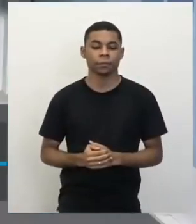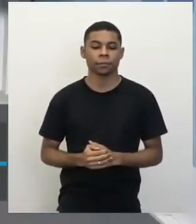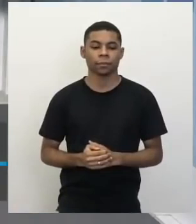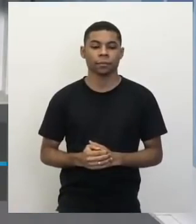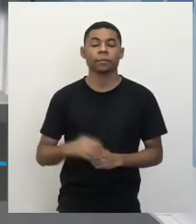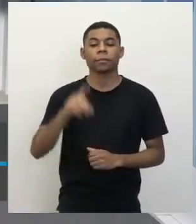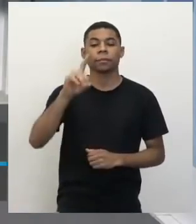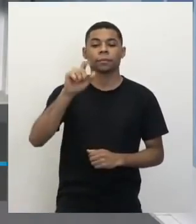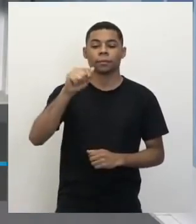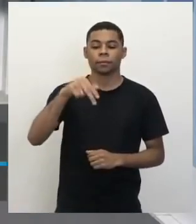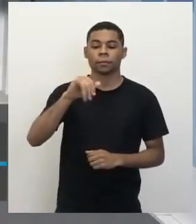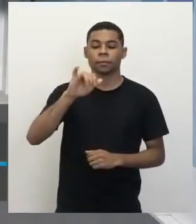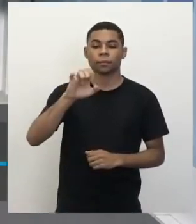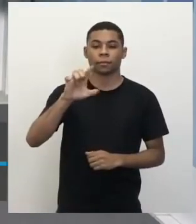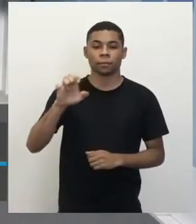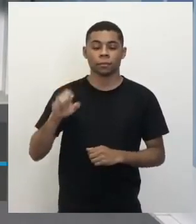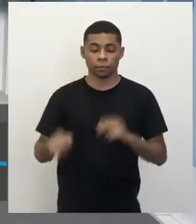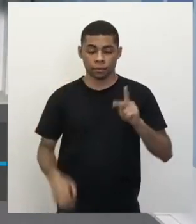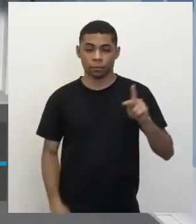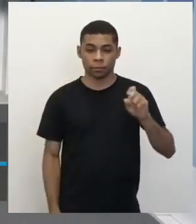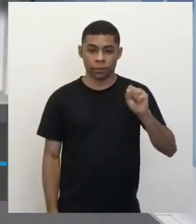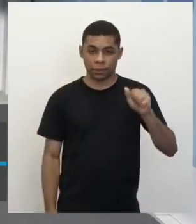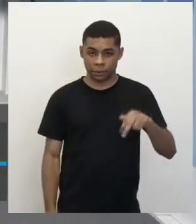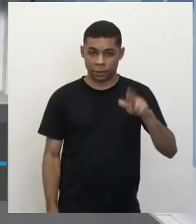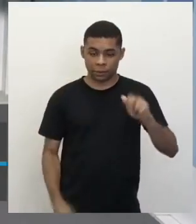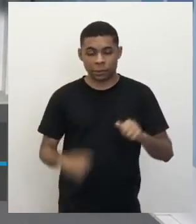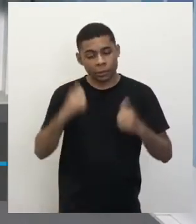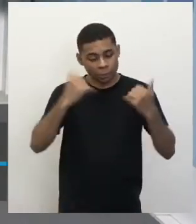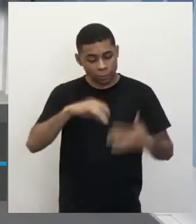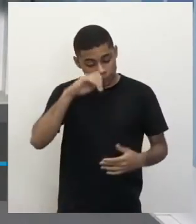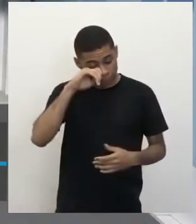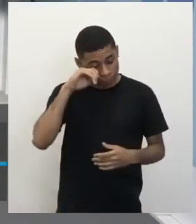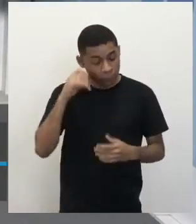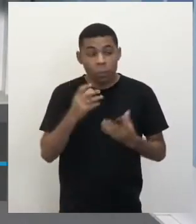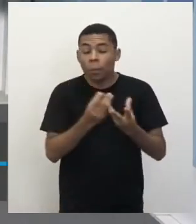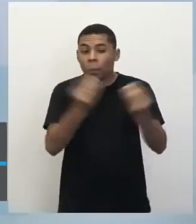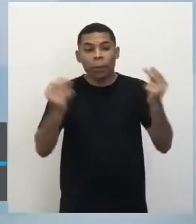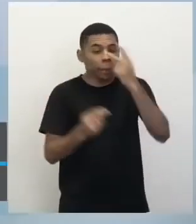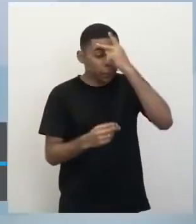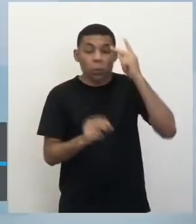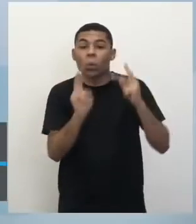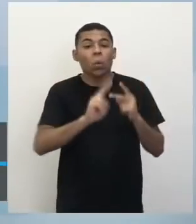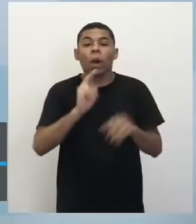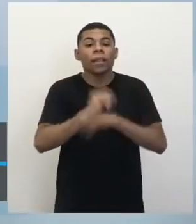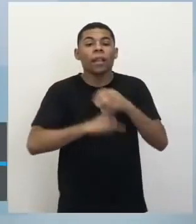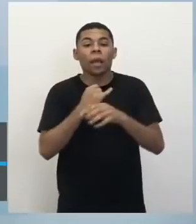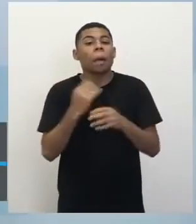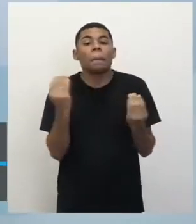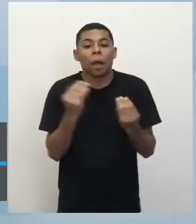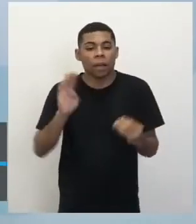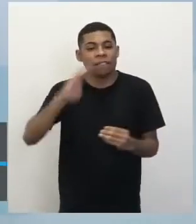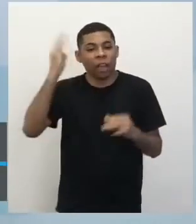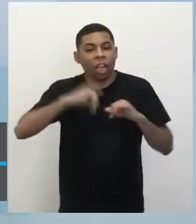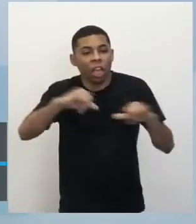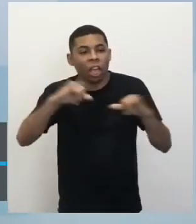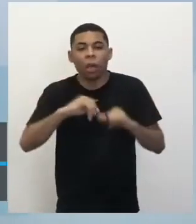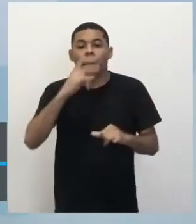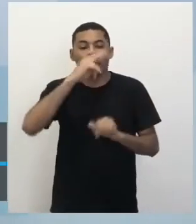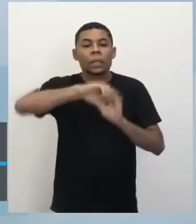A Daniele da ProSandra colocou: sim, muitas pessoas usam a internet de forma negativa, propagando fake news,